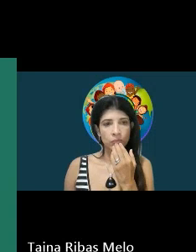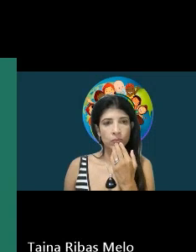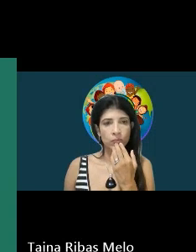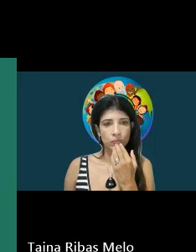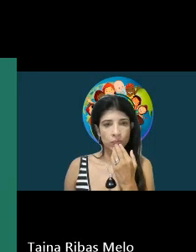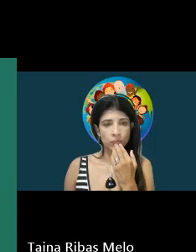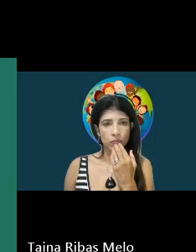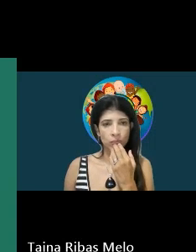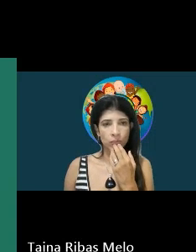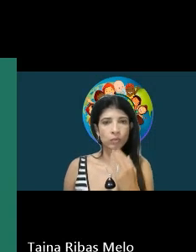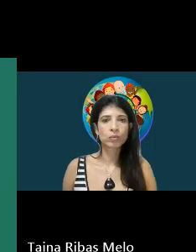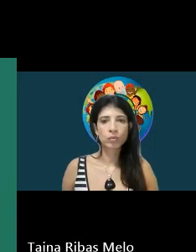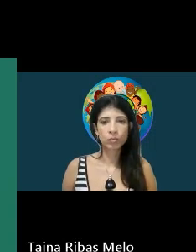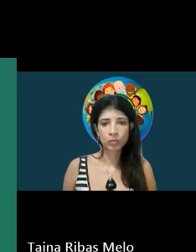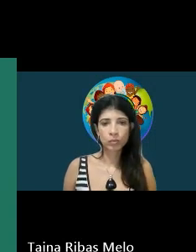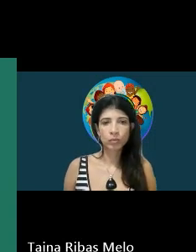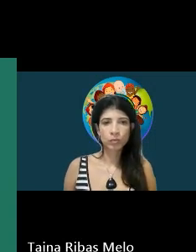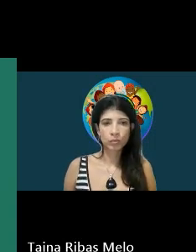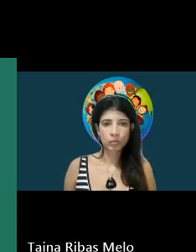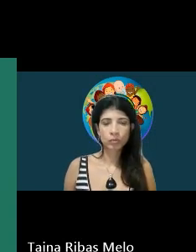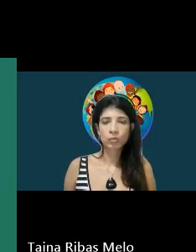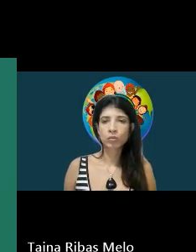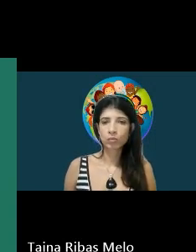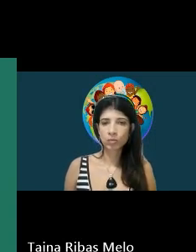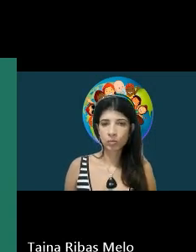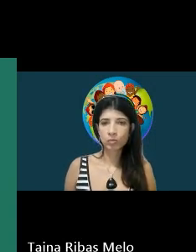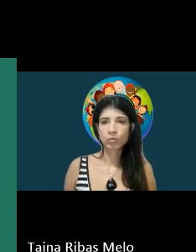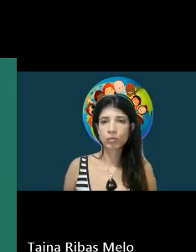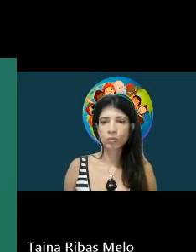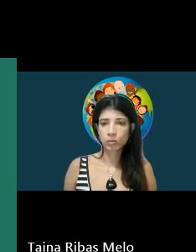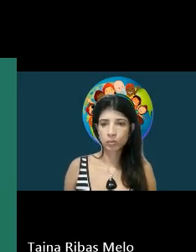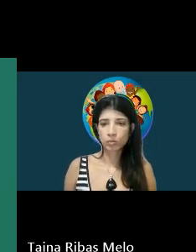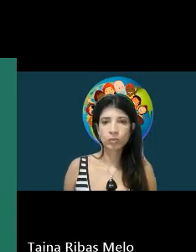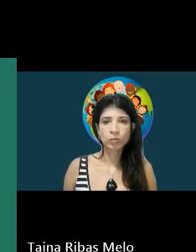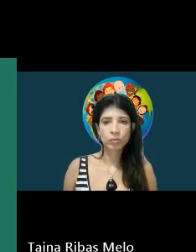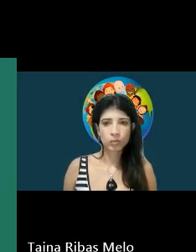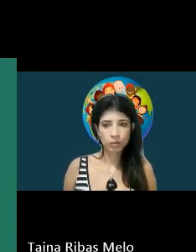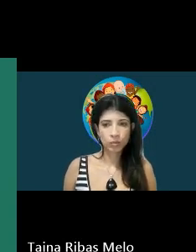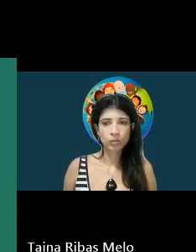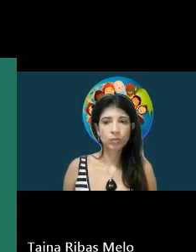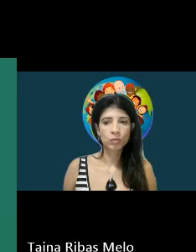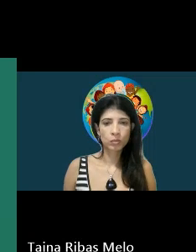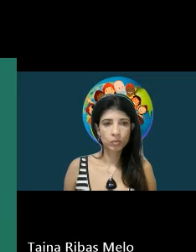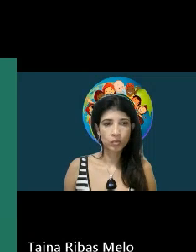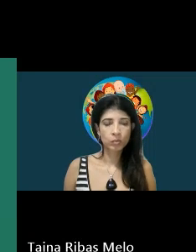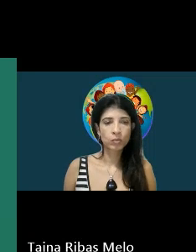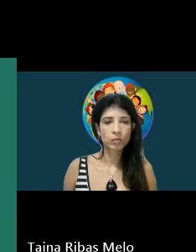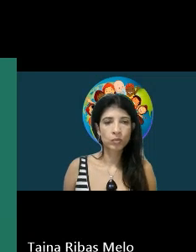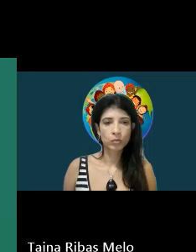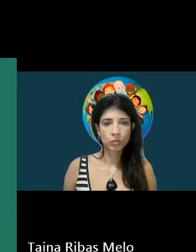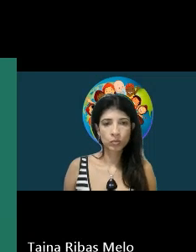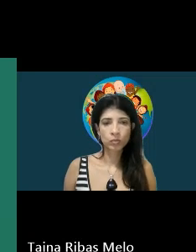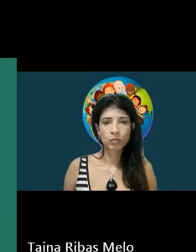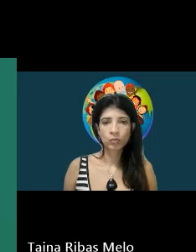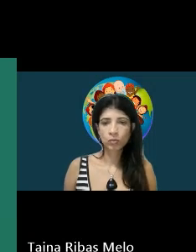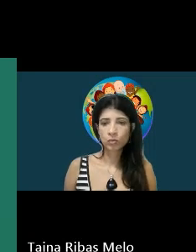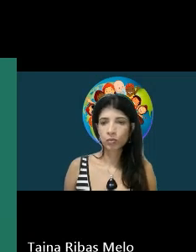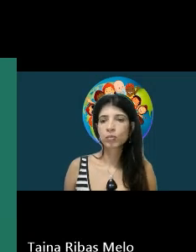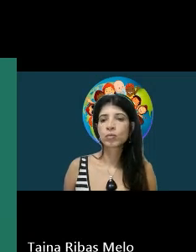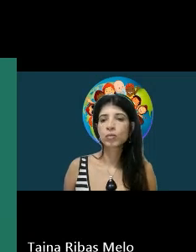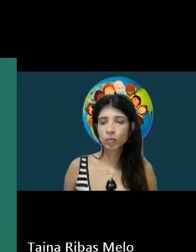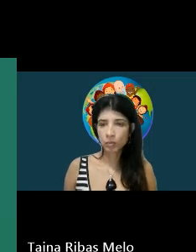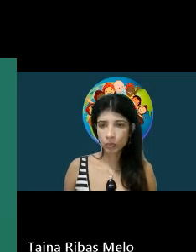E eles encontraram, então, que os especialistas confirmaram a relevância do PBQ para o contexto brasileiro. Alguns ajustes foram feitos em